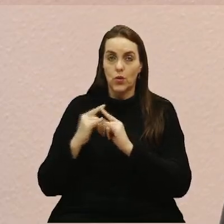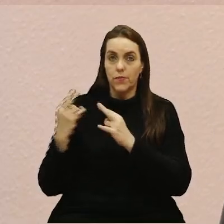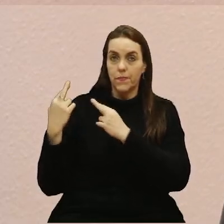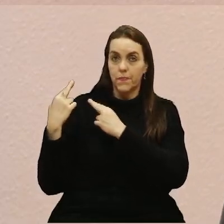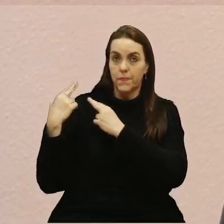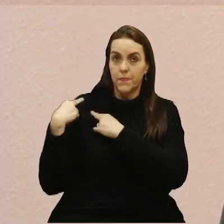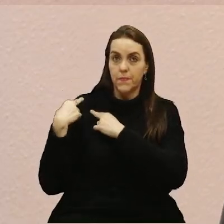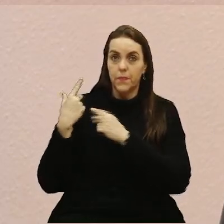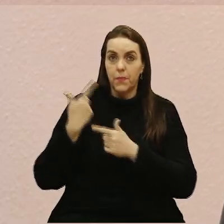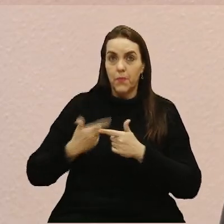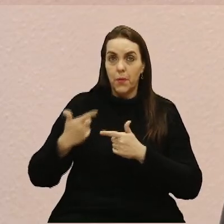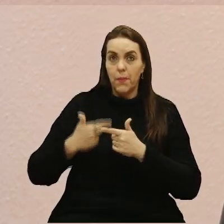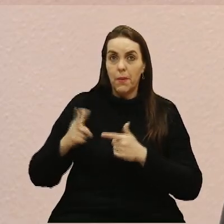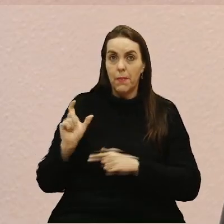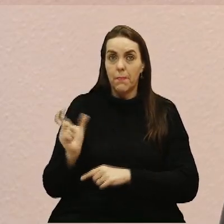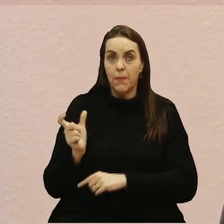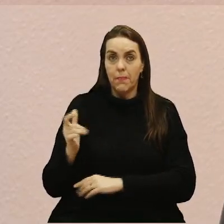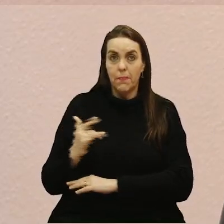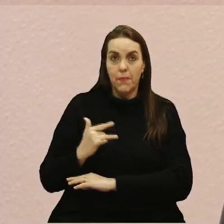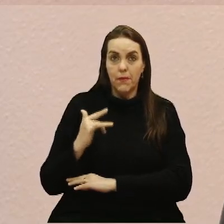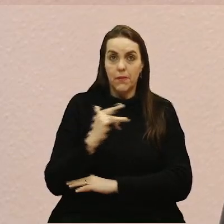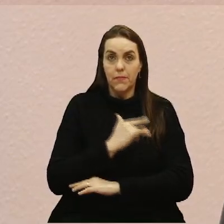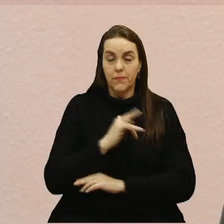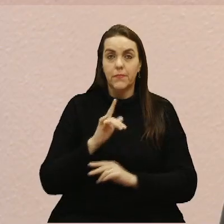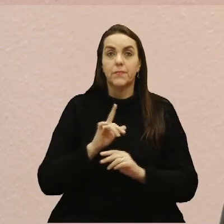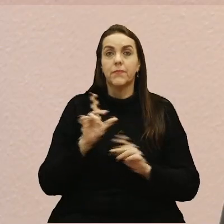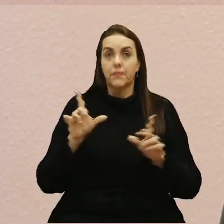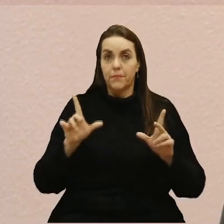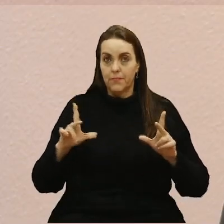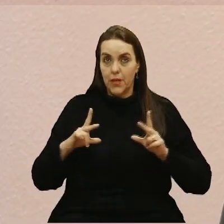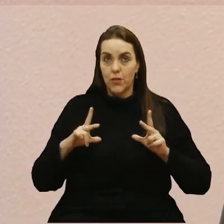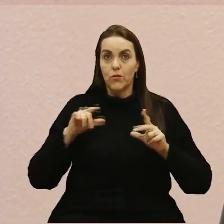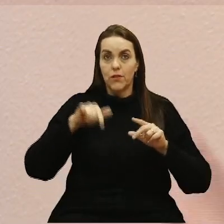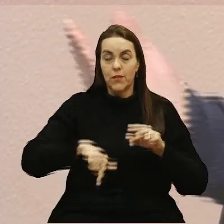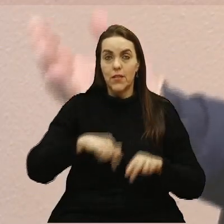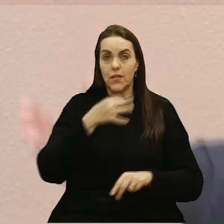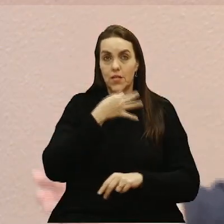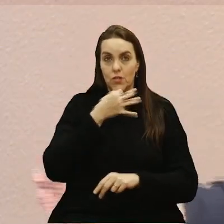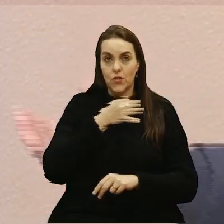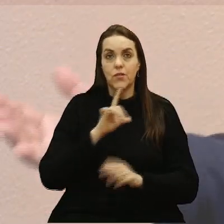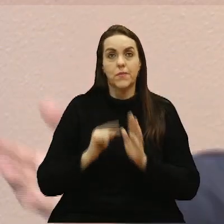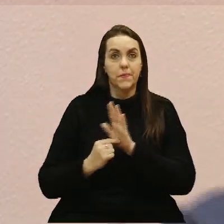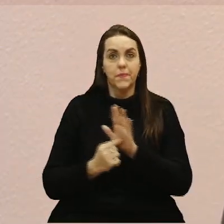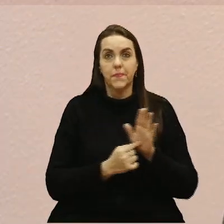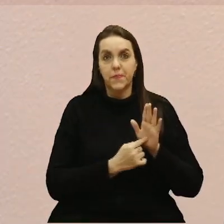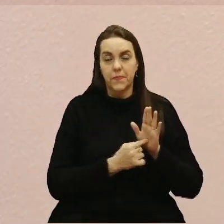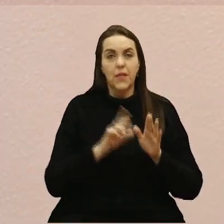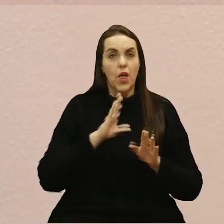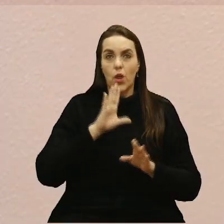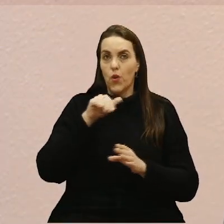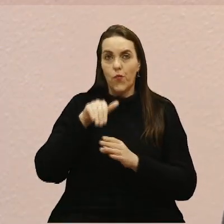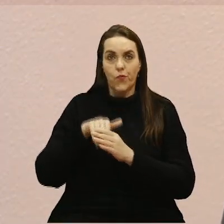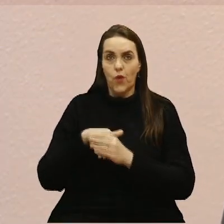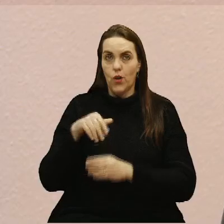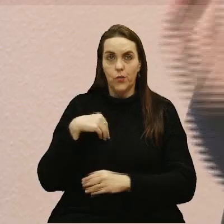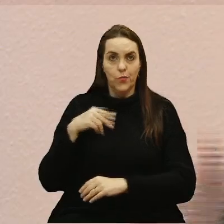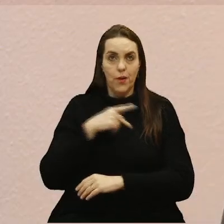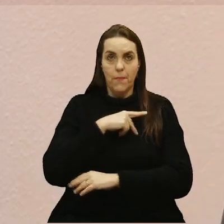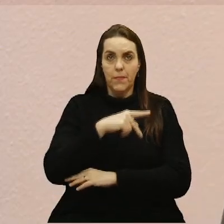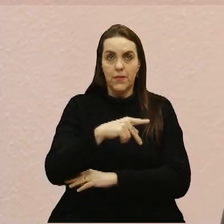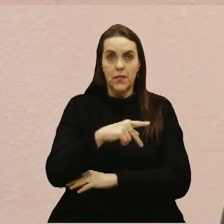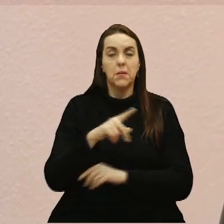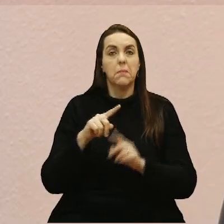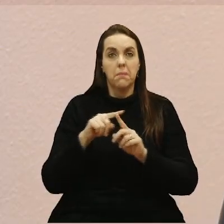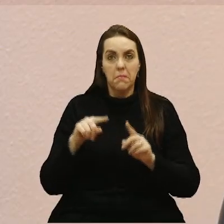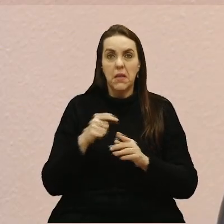os planos privados de saúde da nossa cidade apresentam. Eu não voto porque estou na presidência, mas